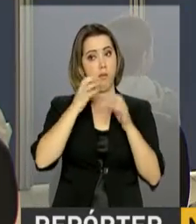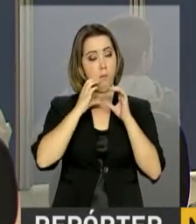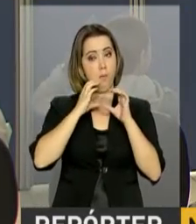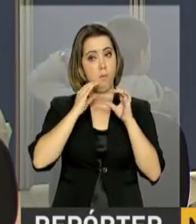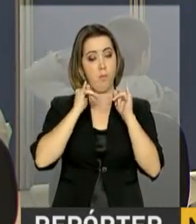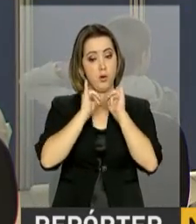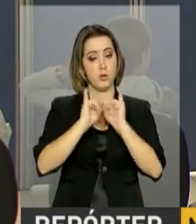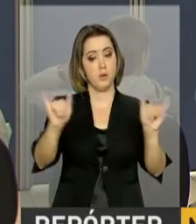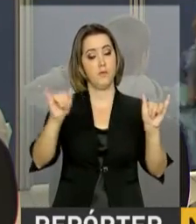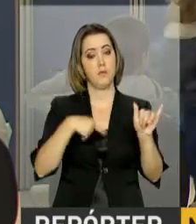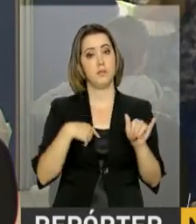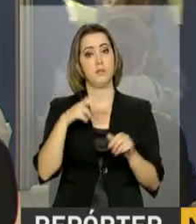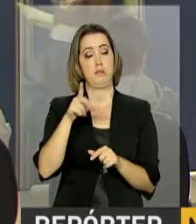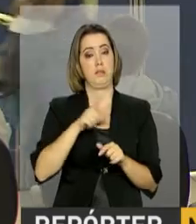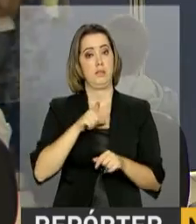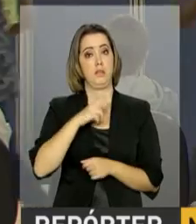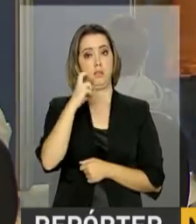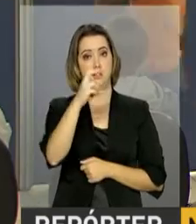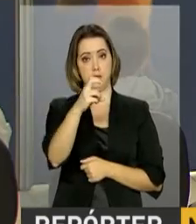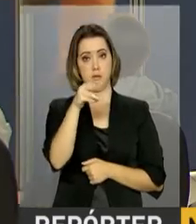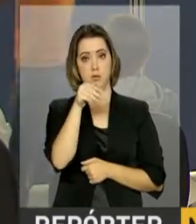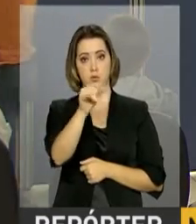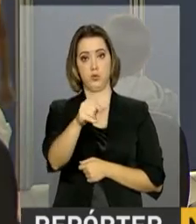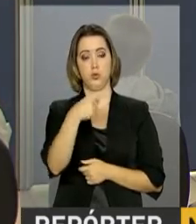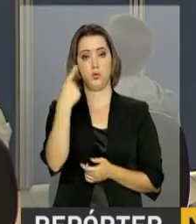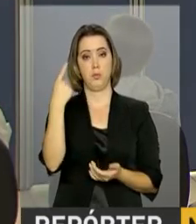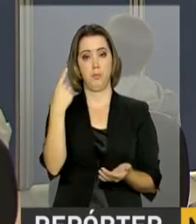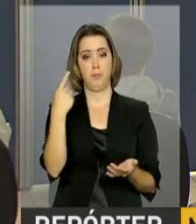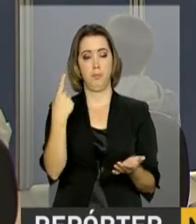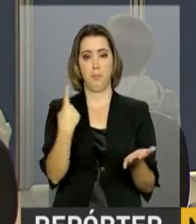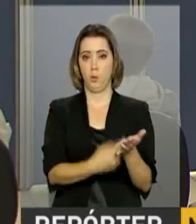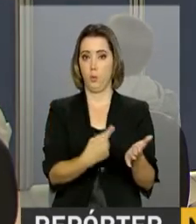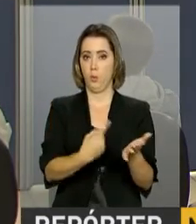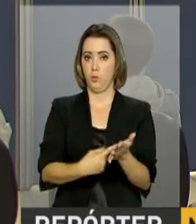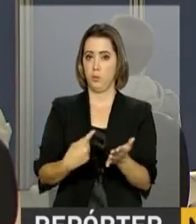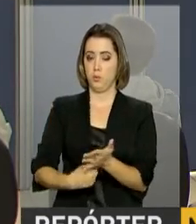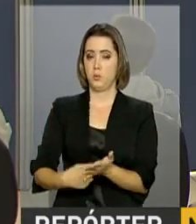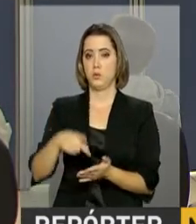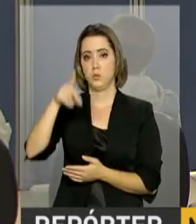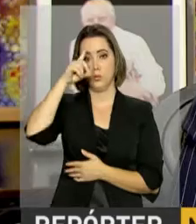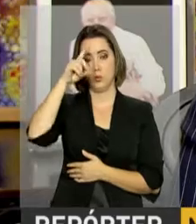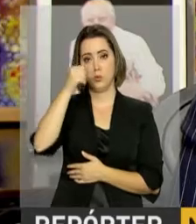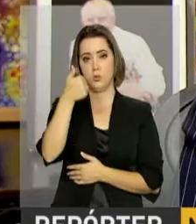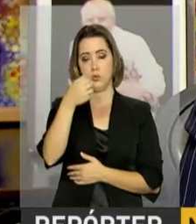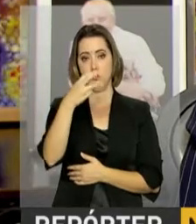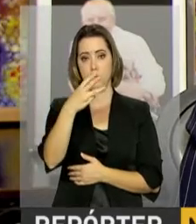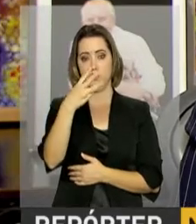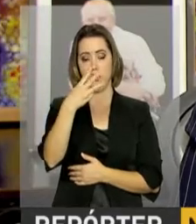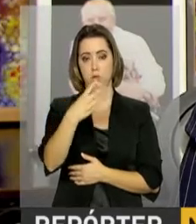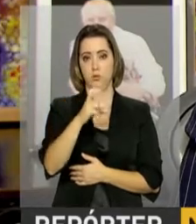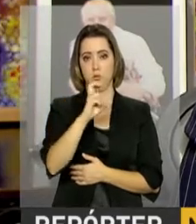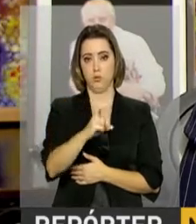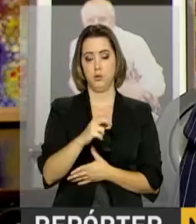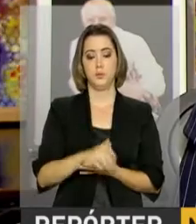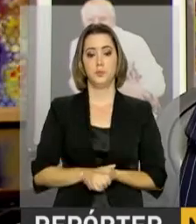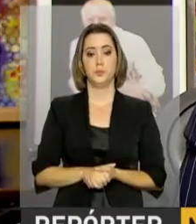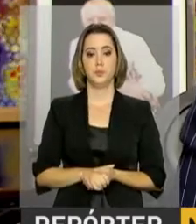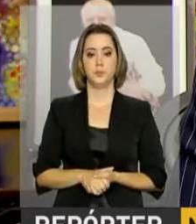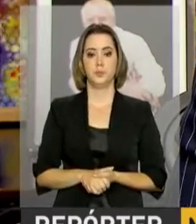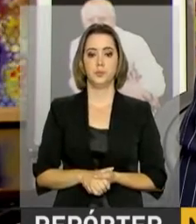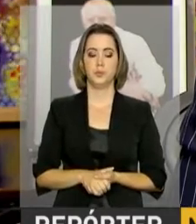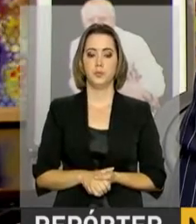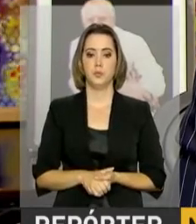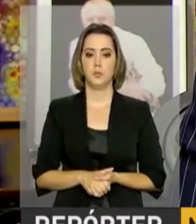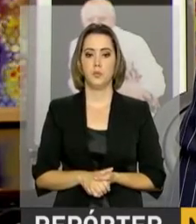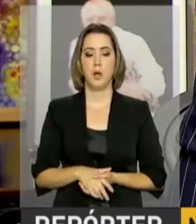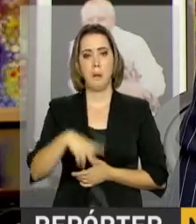segurado que em um prazo de cinco dias úteis para agendar a perícia pelo número 135 uma pessoa que recebe indevidamente o benefício